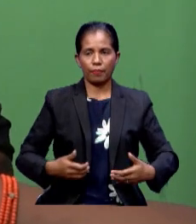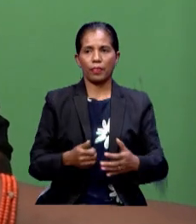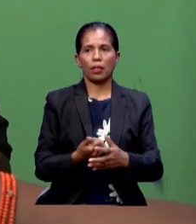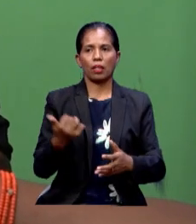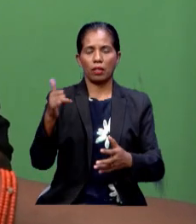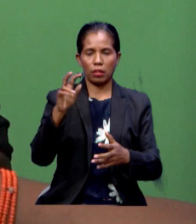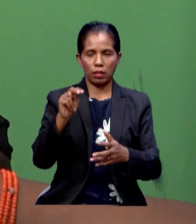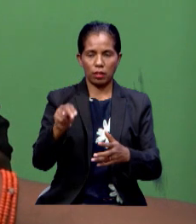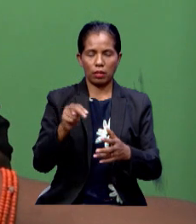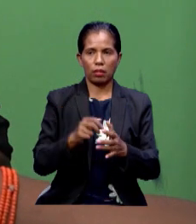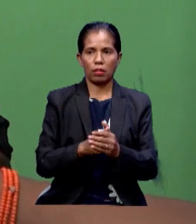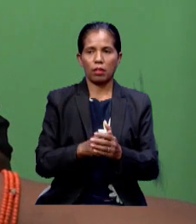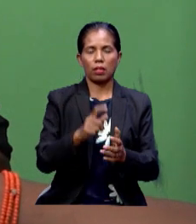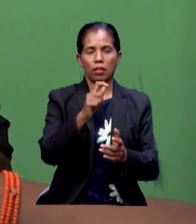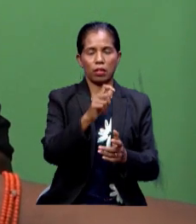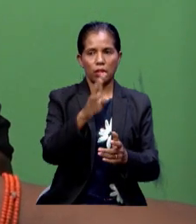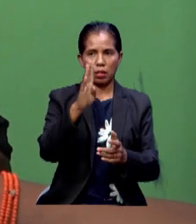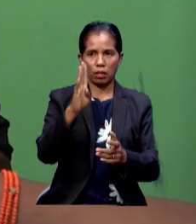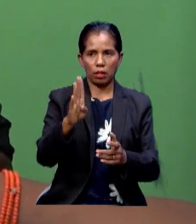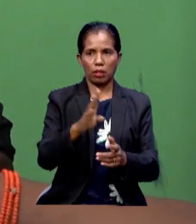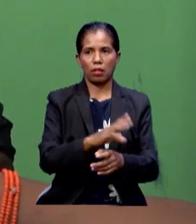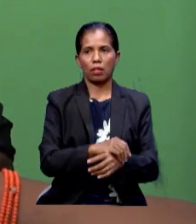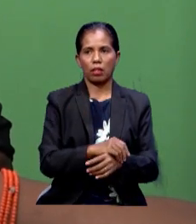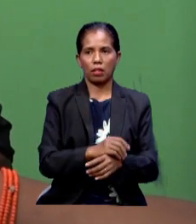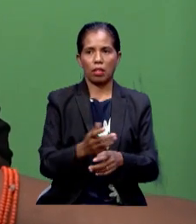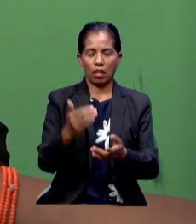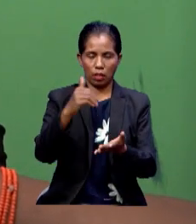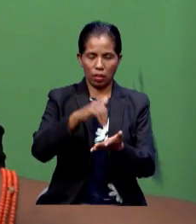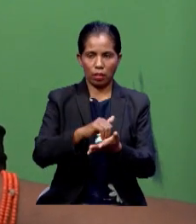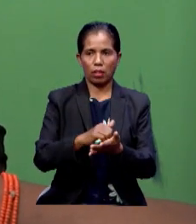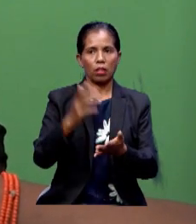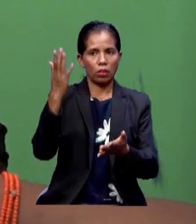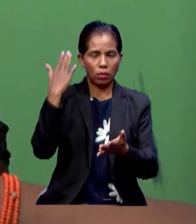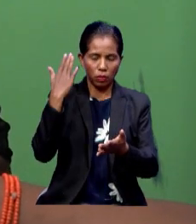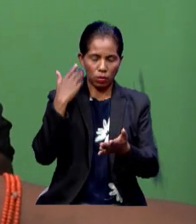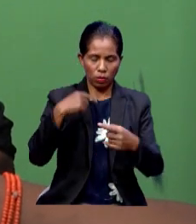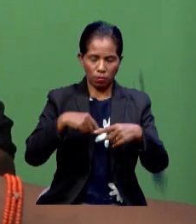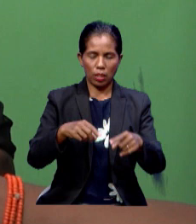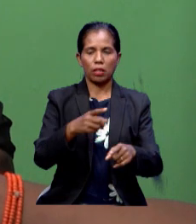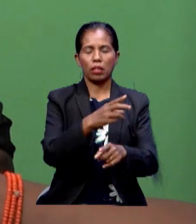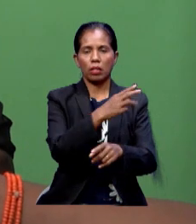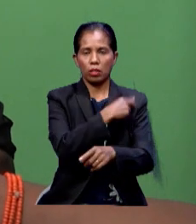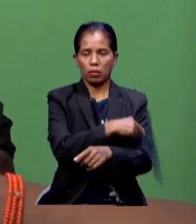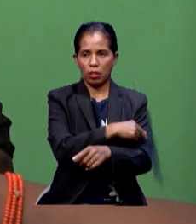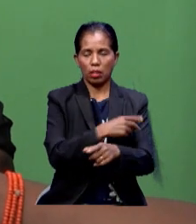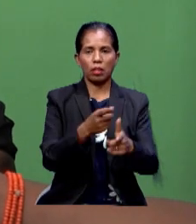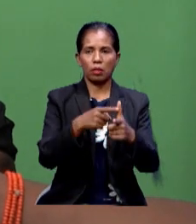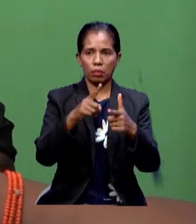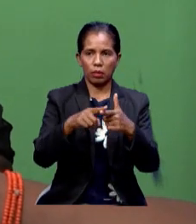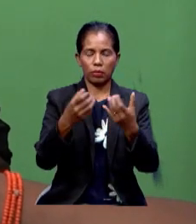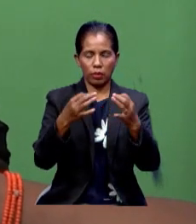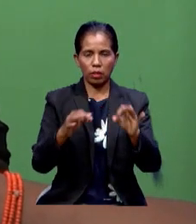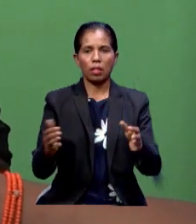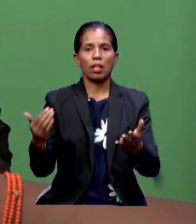nia tuberculose relapse musfila fale uluk ni alde tratamento e depois de idane musfila